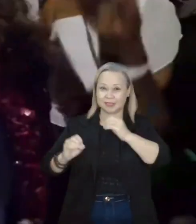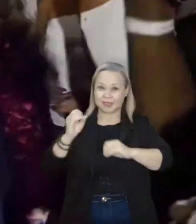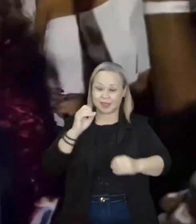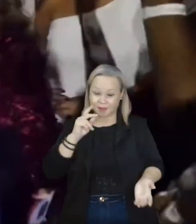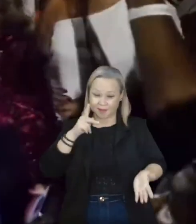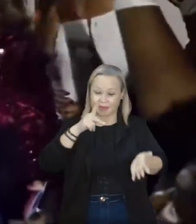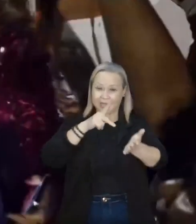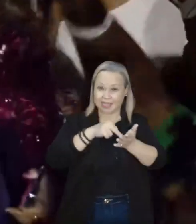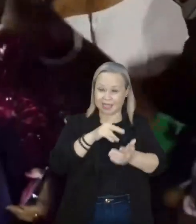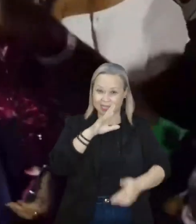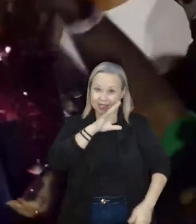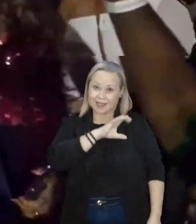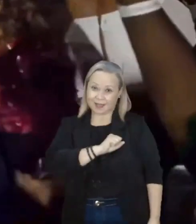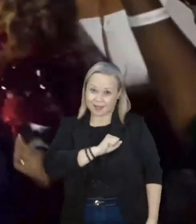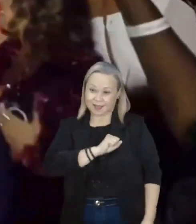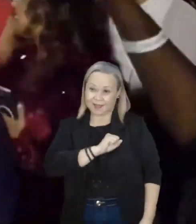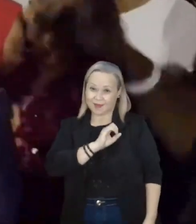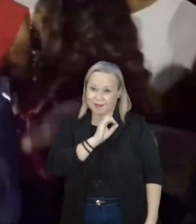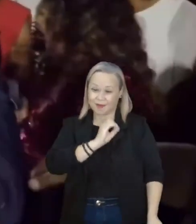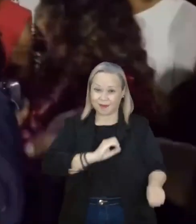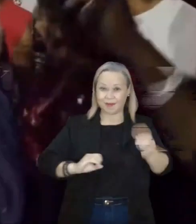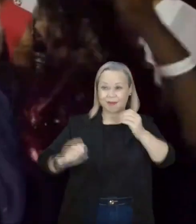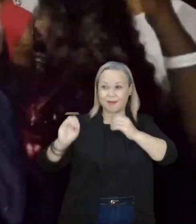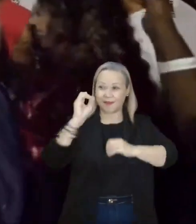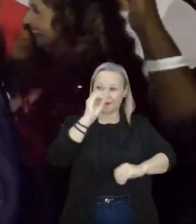verdadeiro amor.